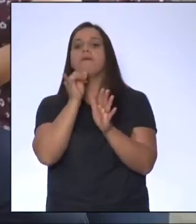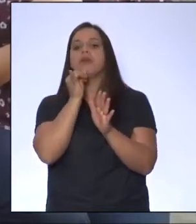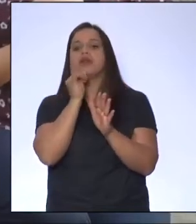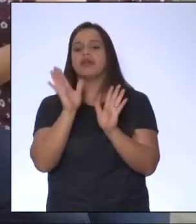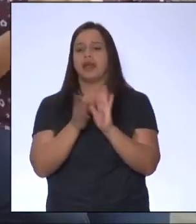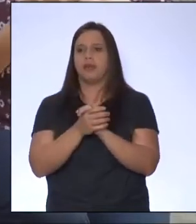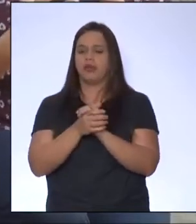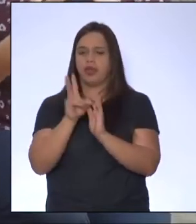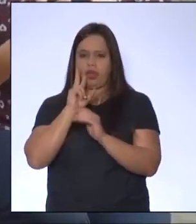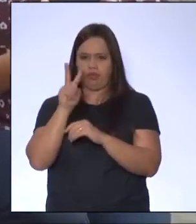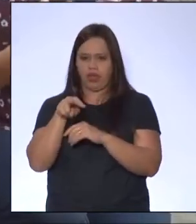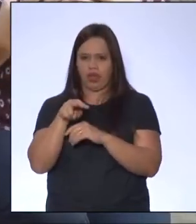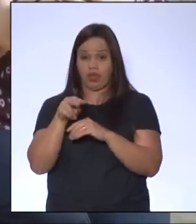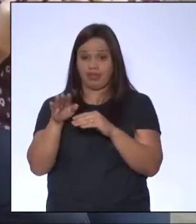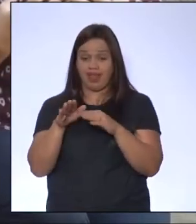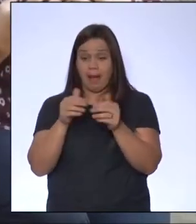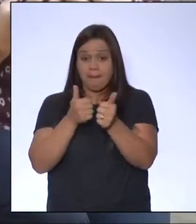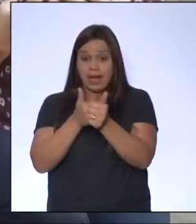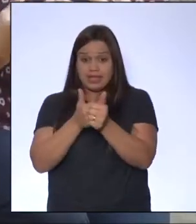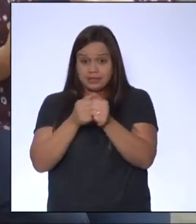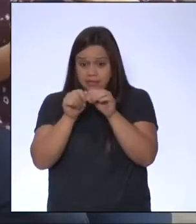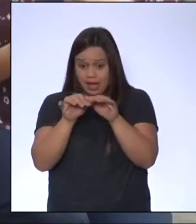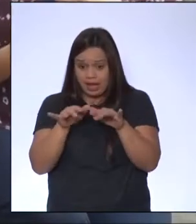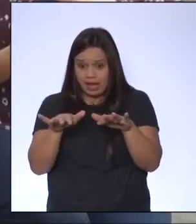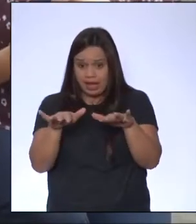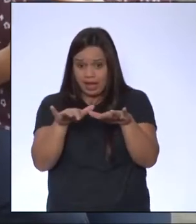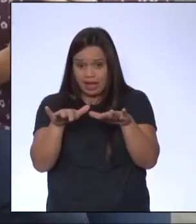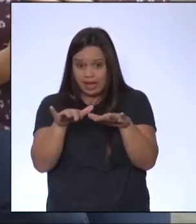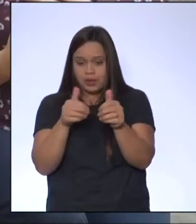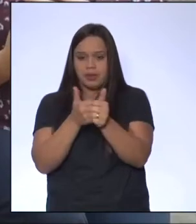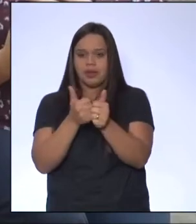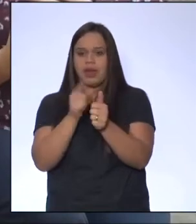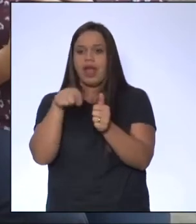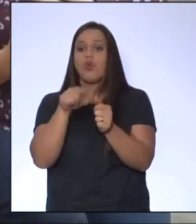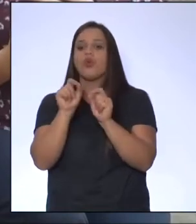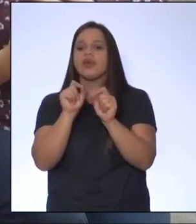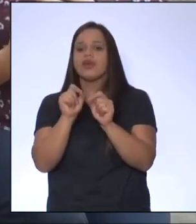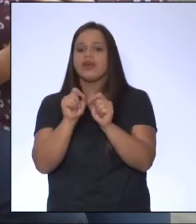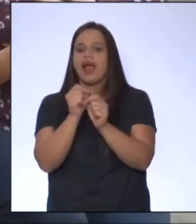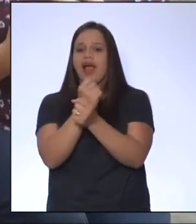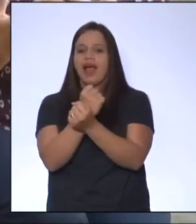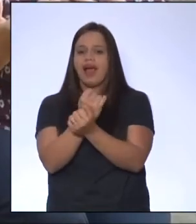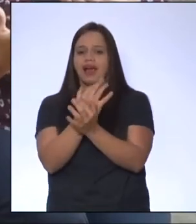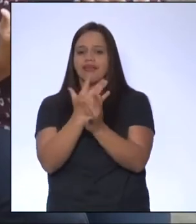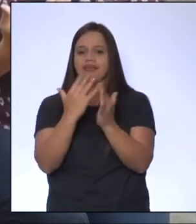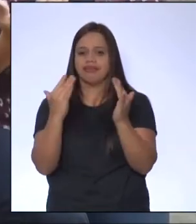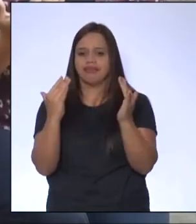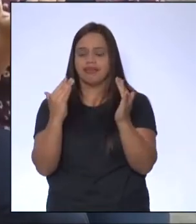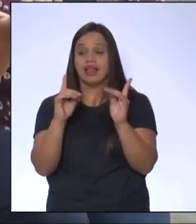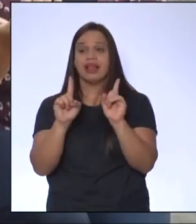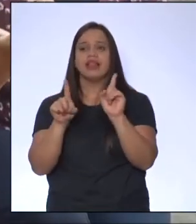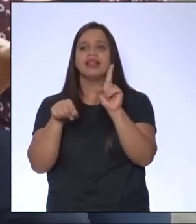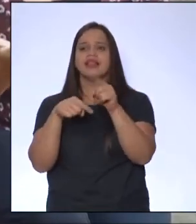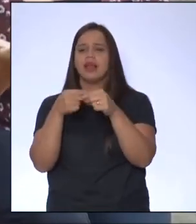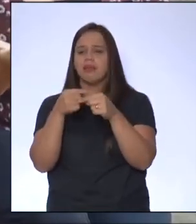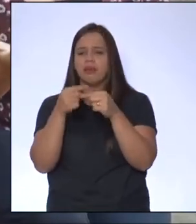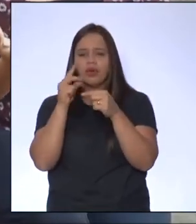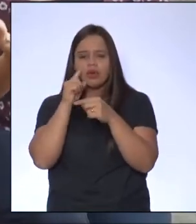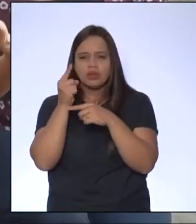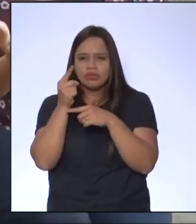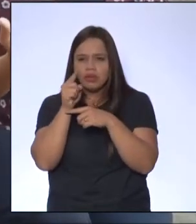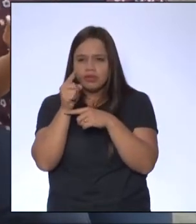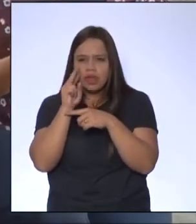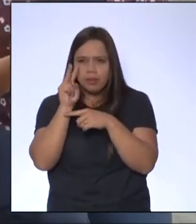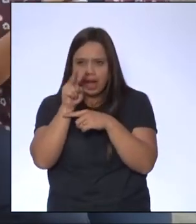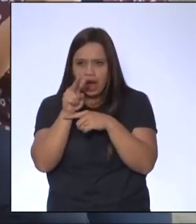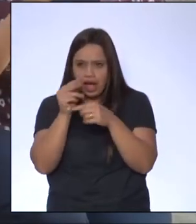nesse caso, o plano que está mais perto do meu olhar é esse daqui. Depois, quando eu distancio,